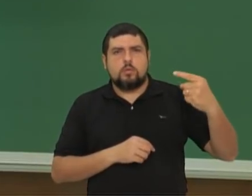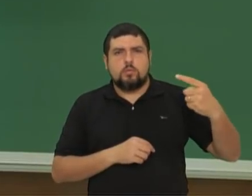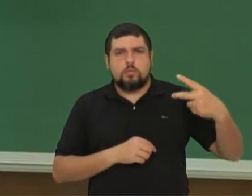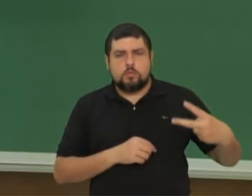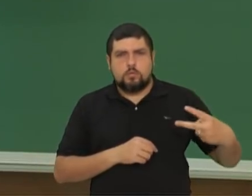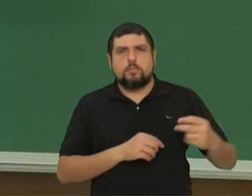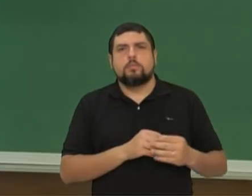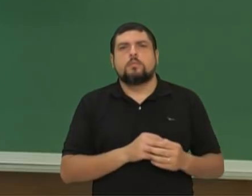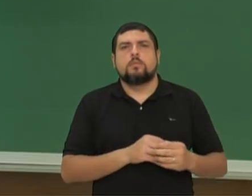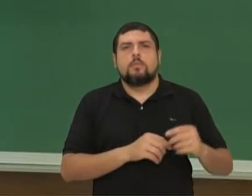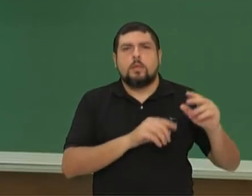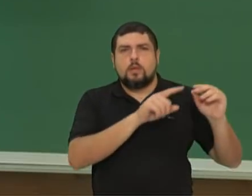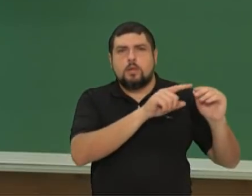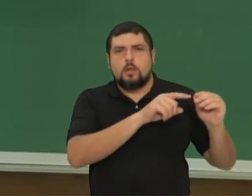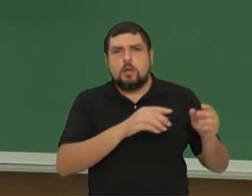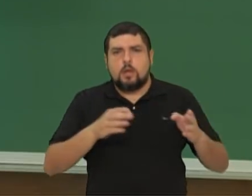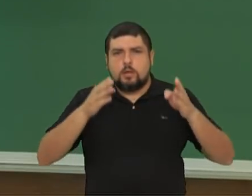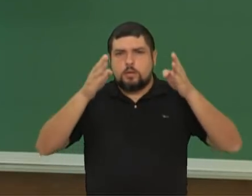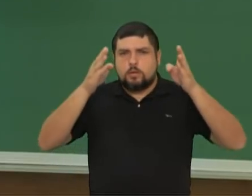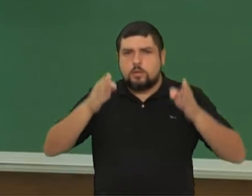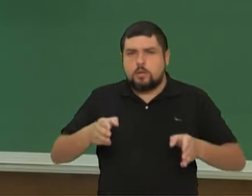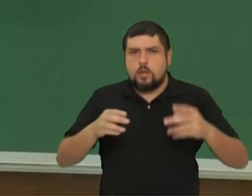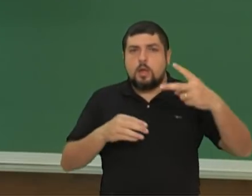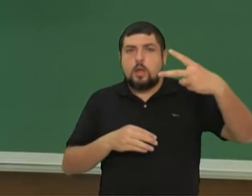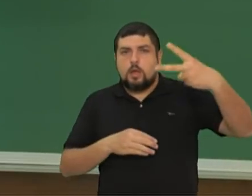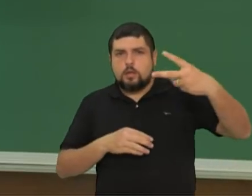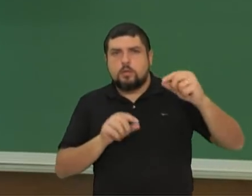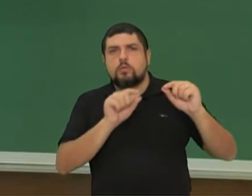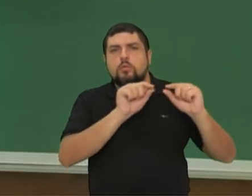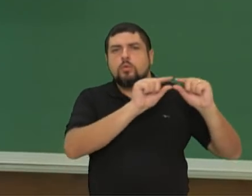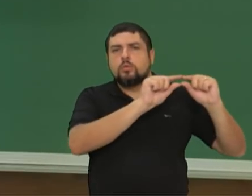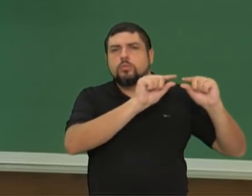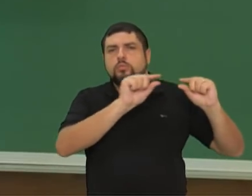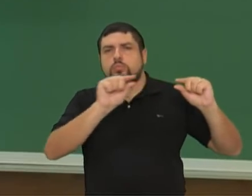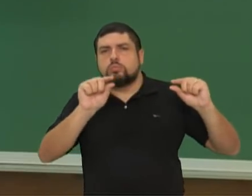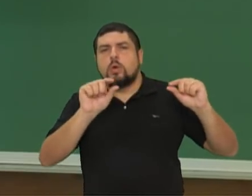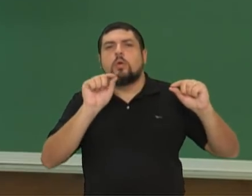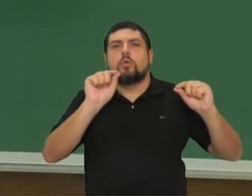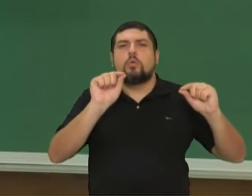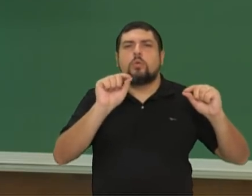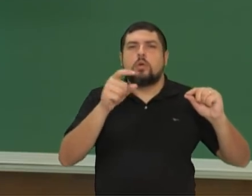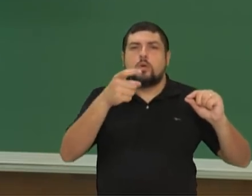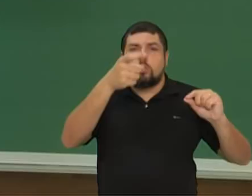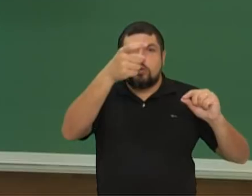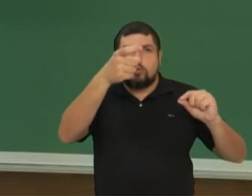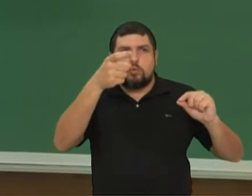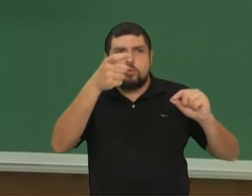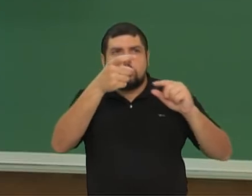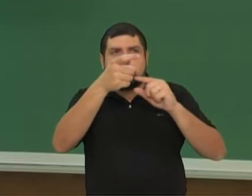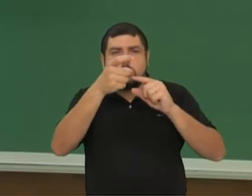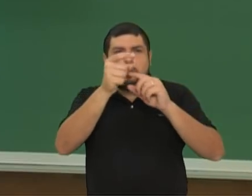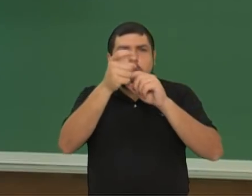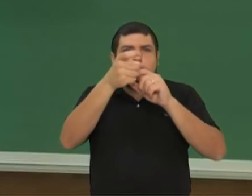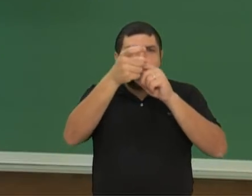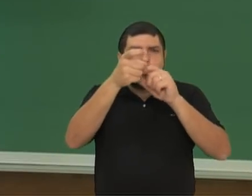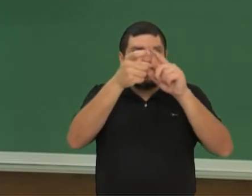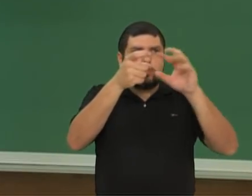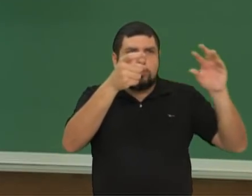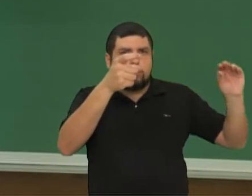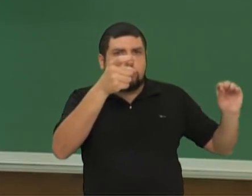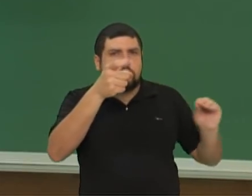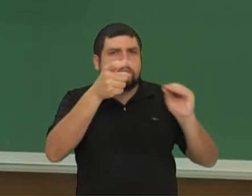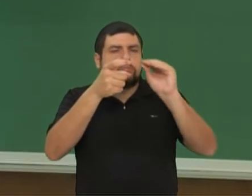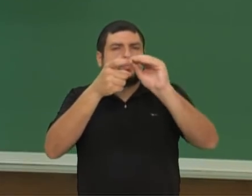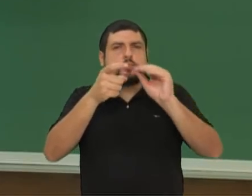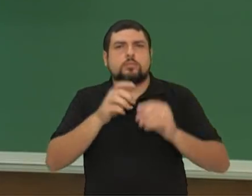2. Nessa segunda coluna a gente resolve ele substituindo lá na função. Então